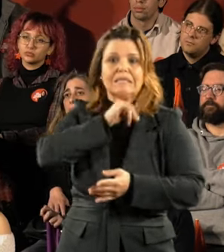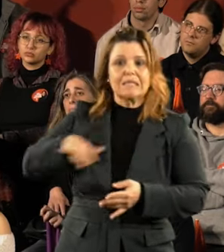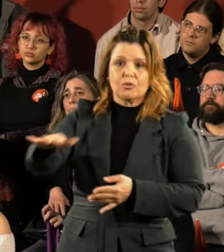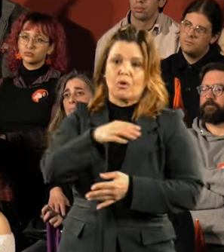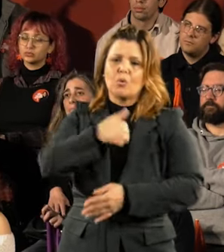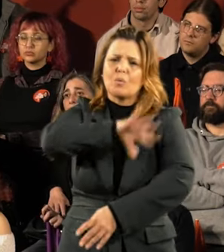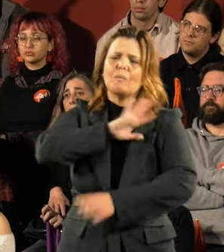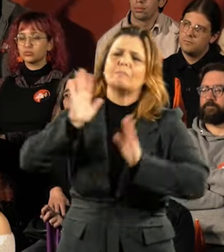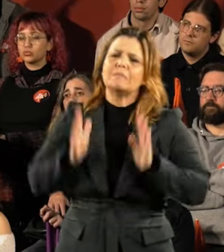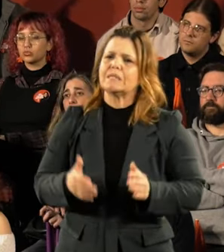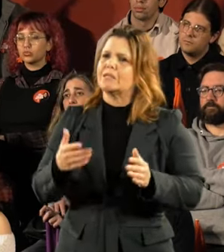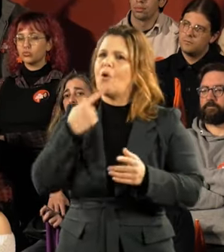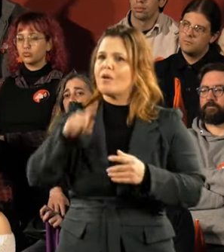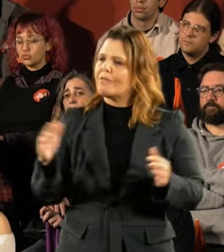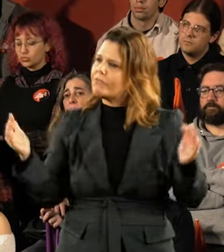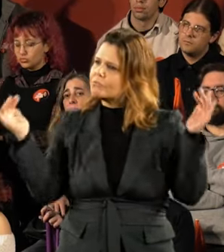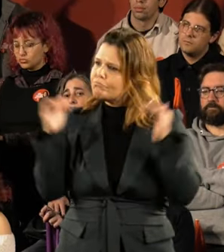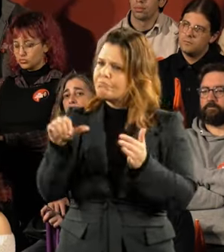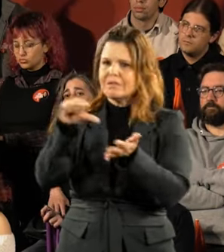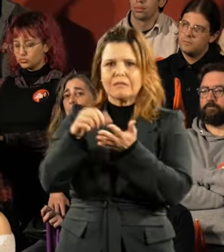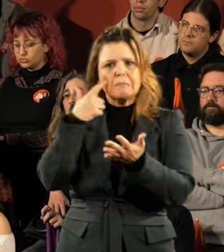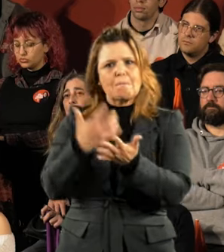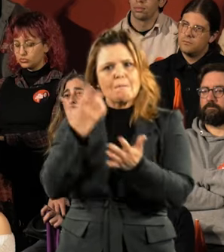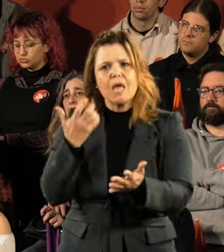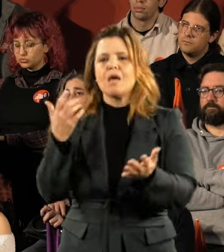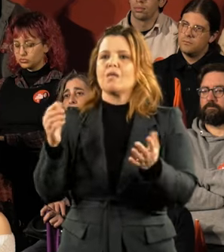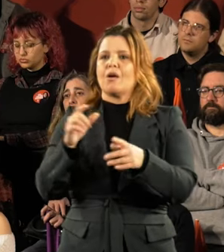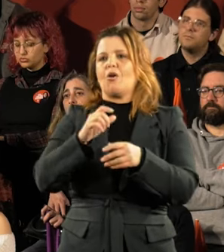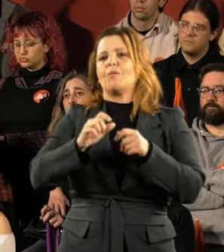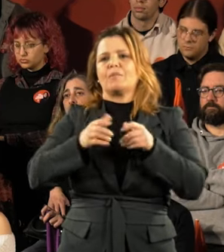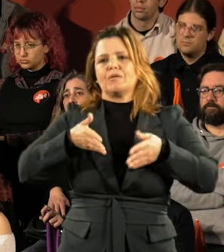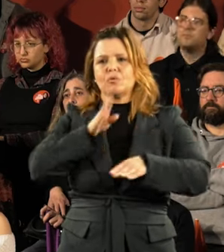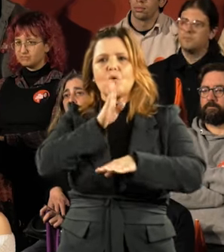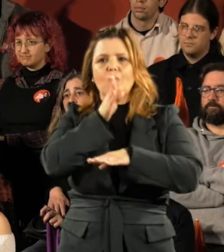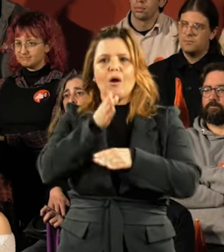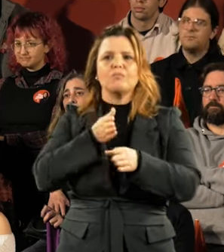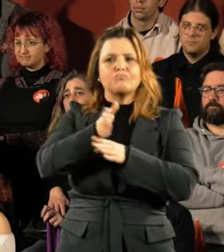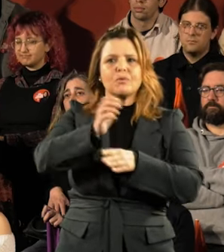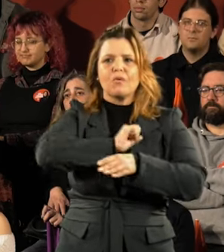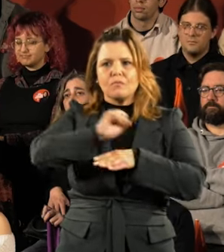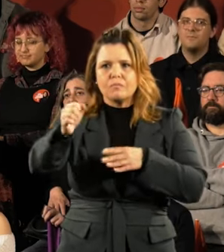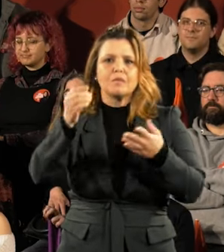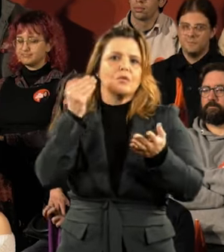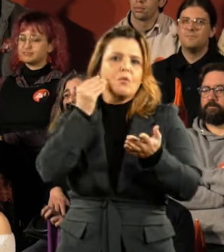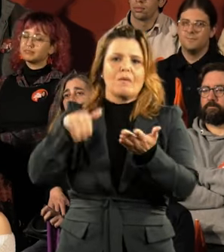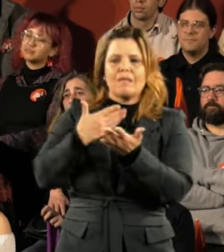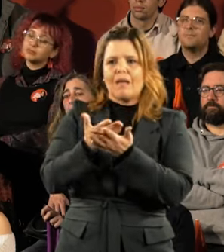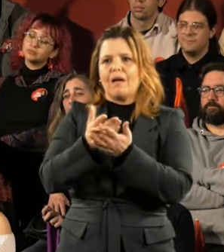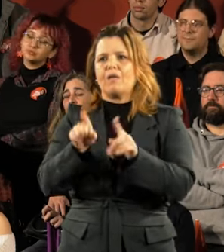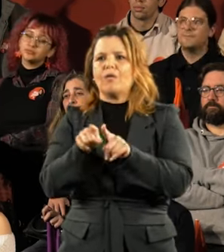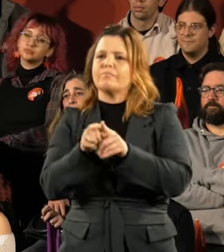reganhar centralidade potenciando o que será a linha de alta velocidade e cuidando do tecido económico e